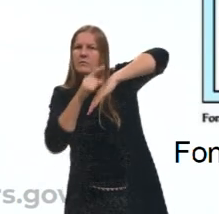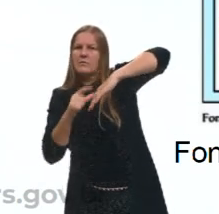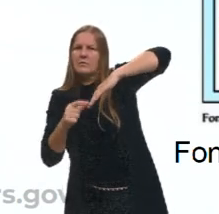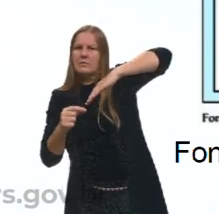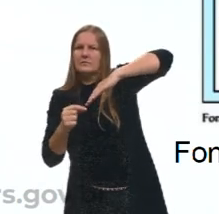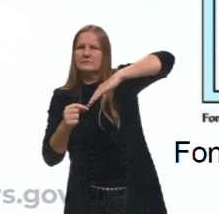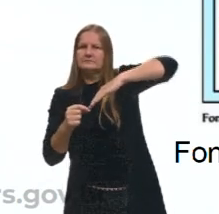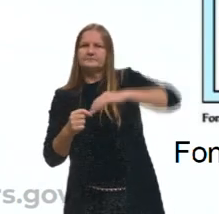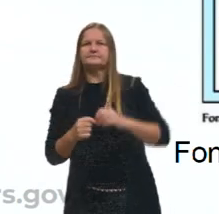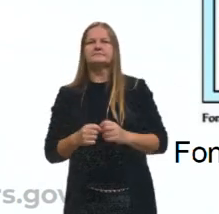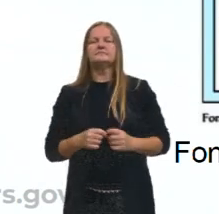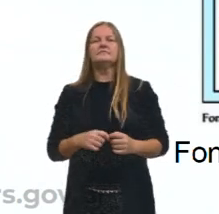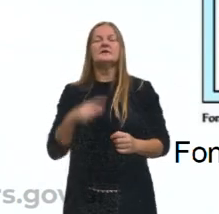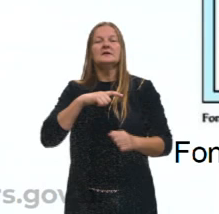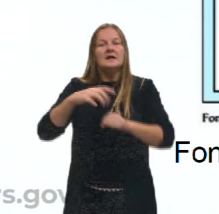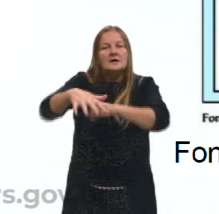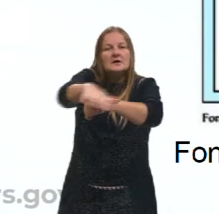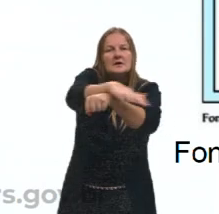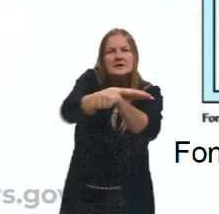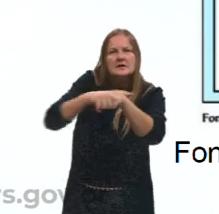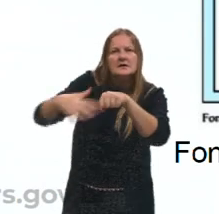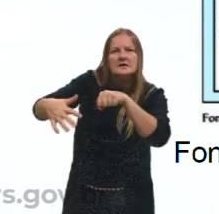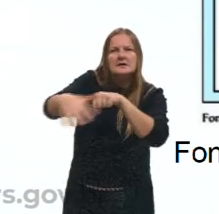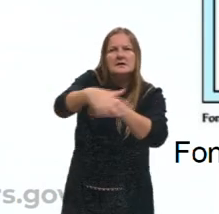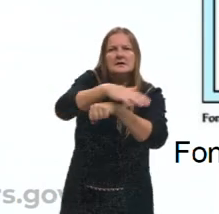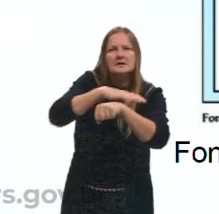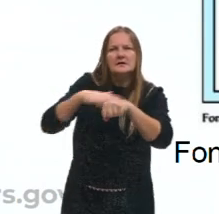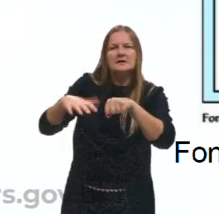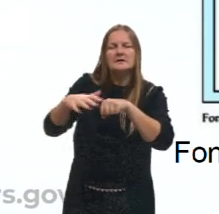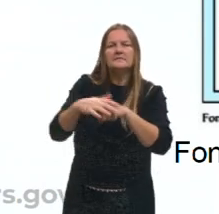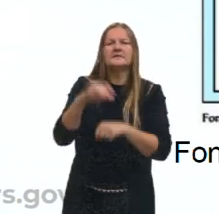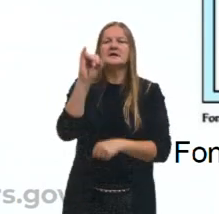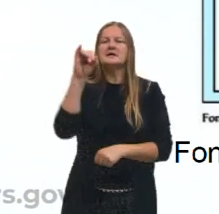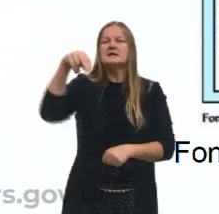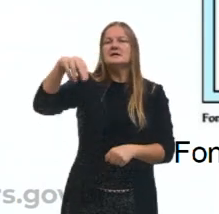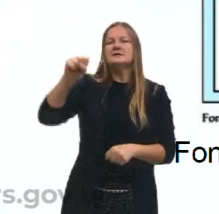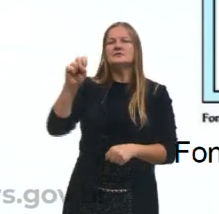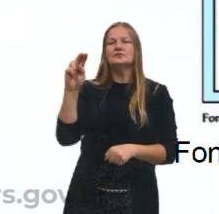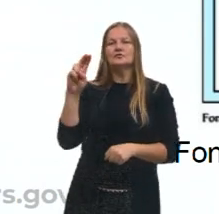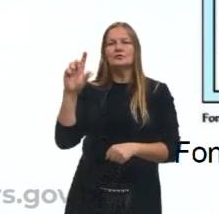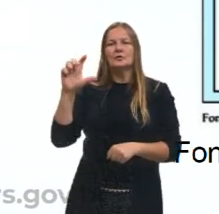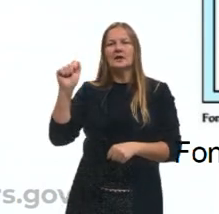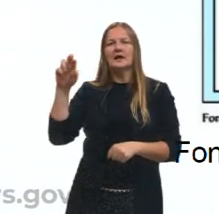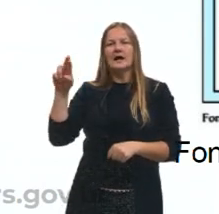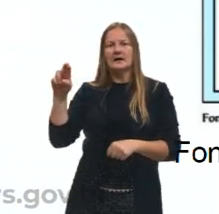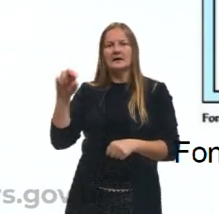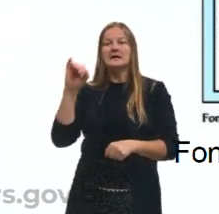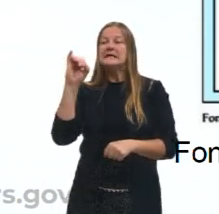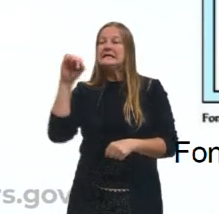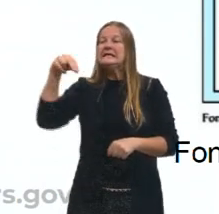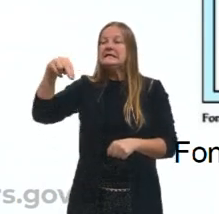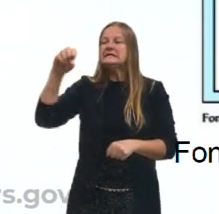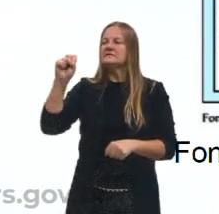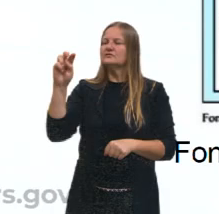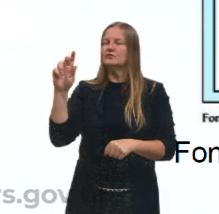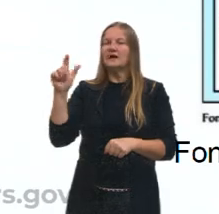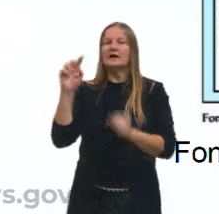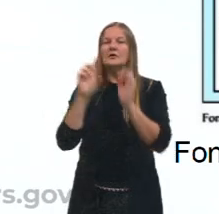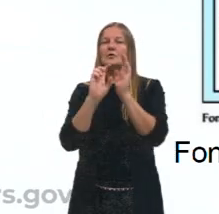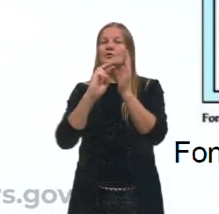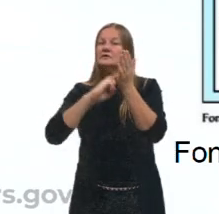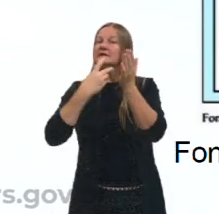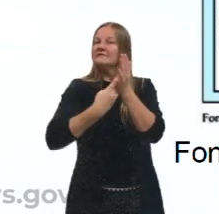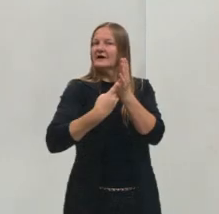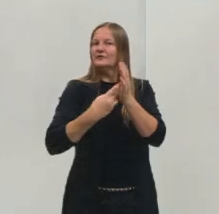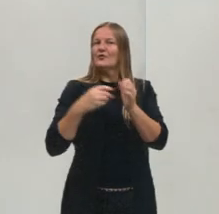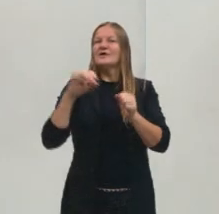Além disso tem as Ilhas EA Grécia Insular Insular vende ilha a gente conversar um pouquinho sobre como